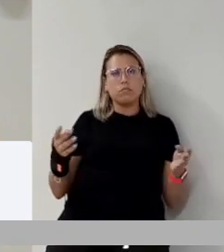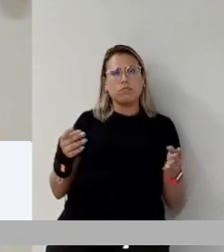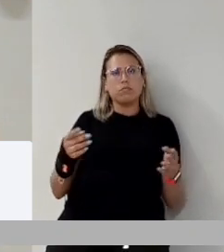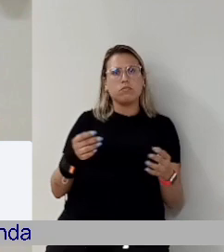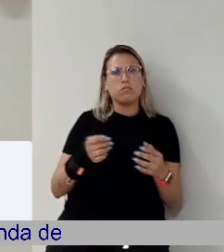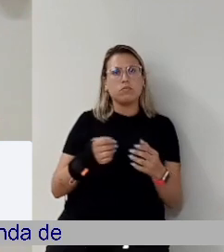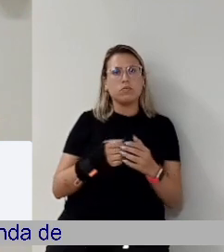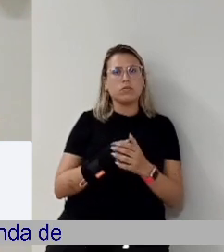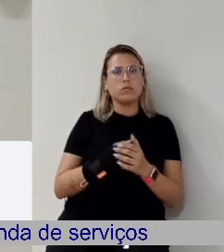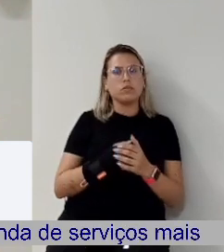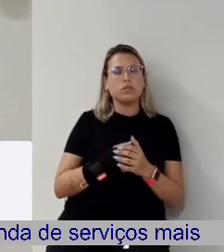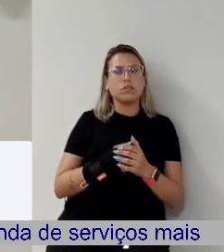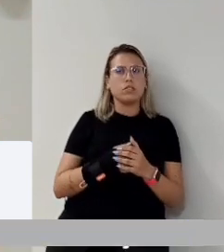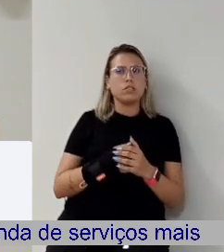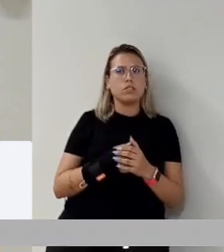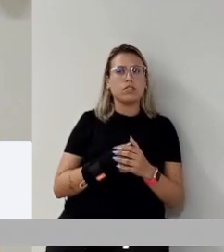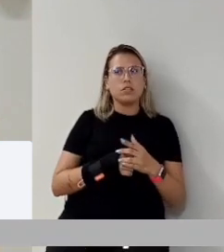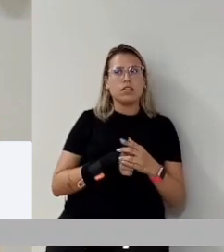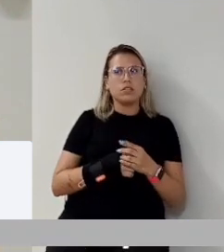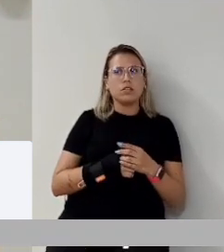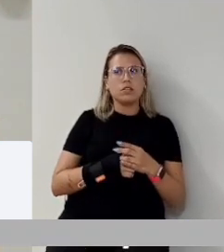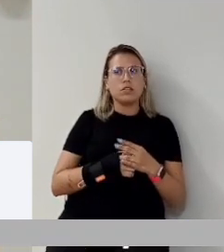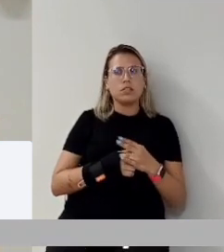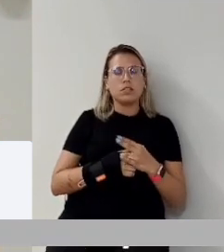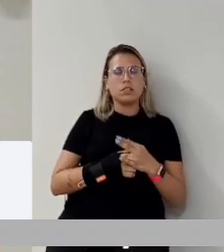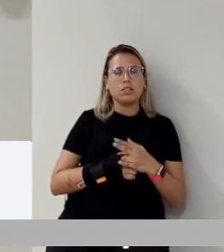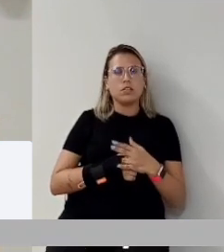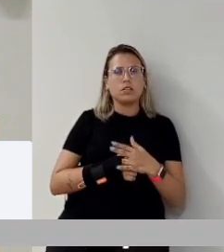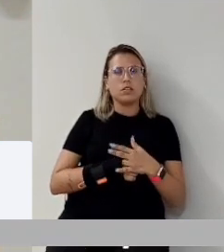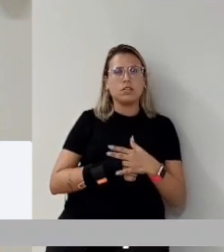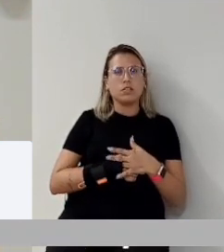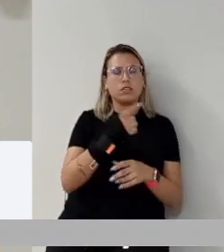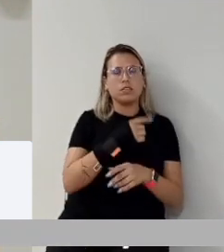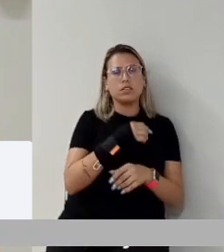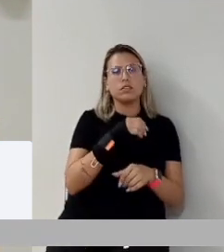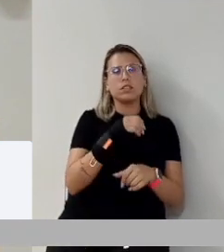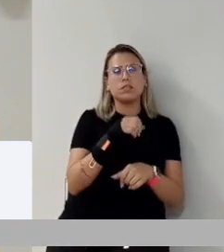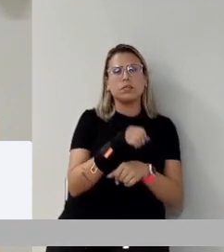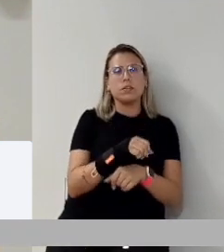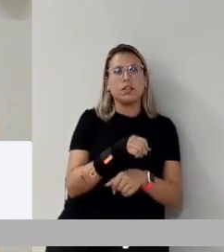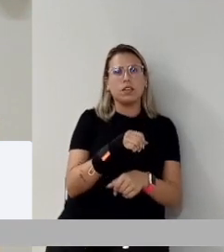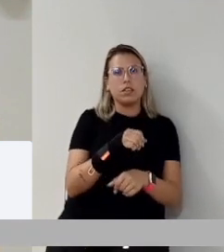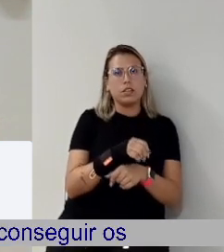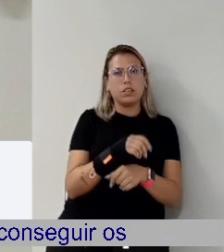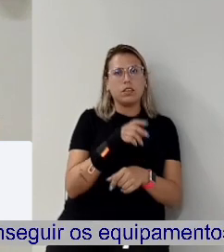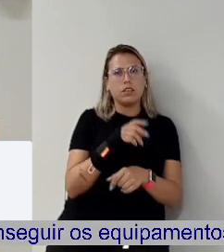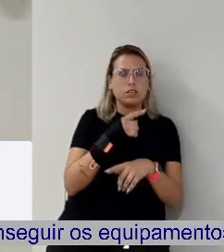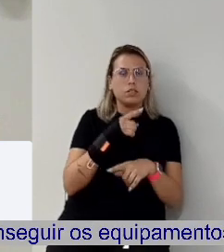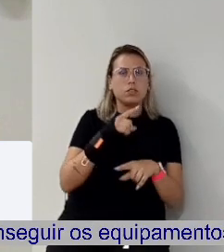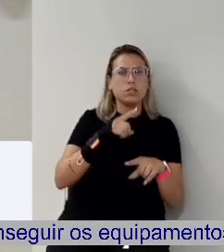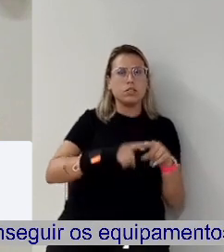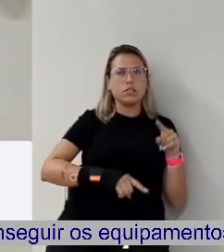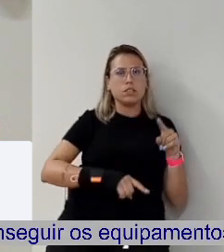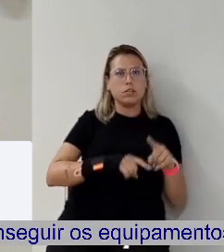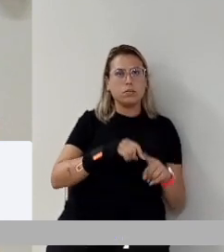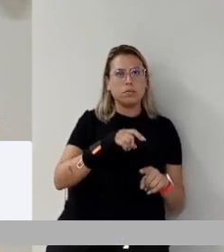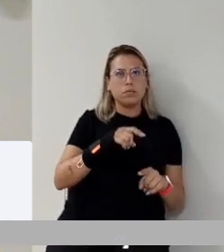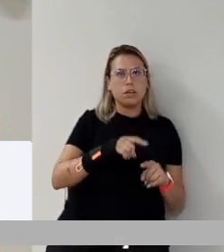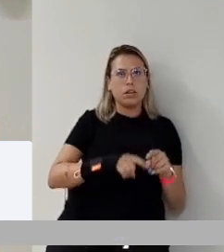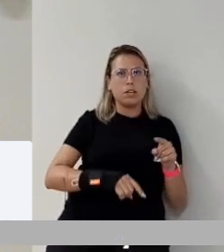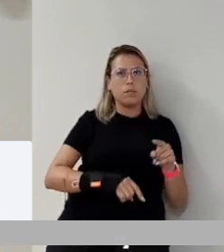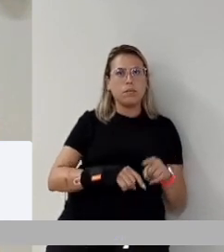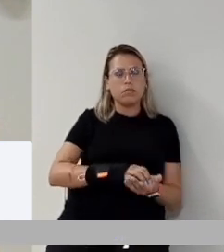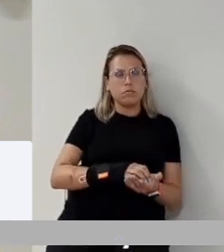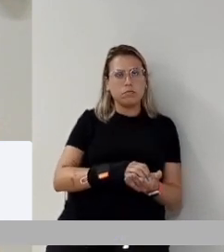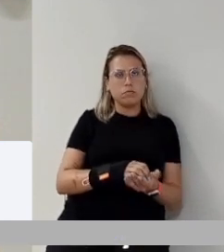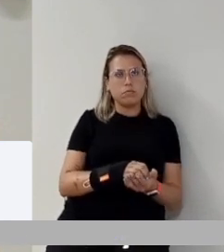de serviços mais para os nossos agricultores e a gente espera né Depois de conseguir os equipamentos para os implementos para que